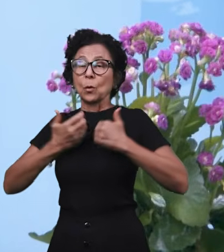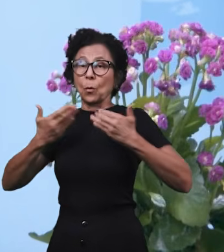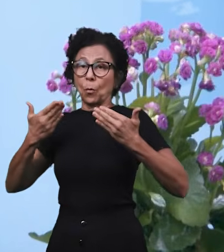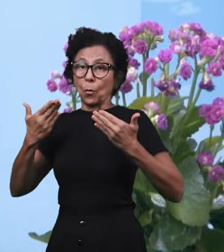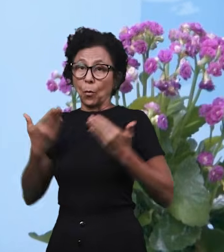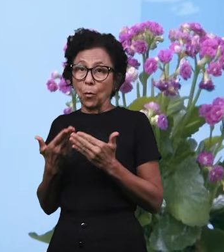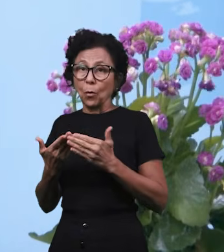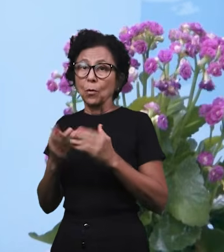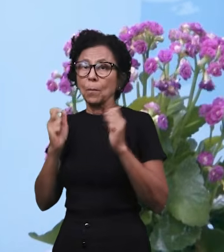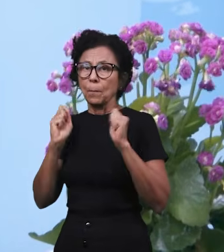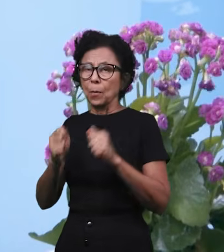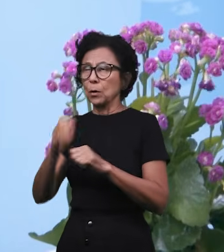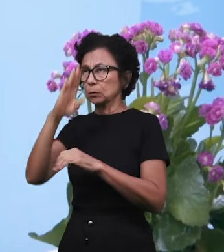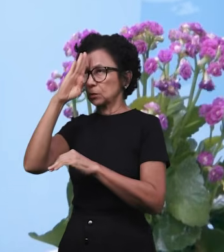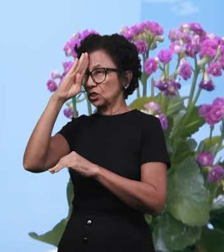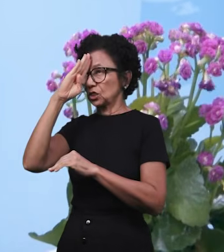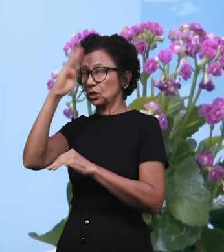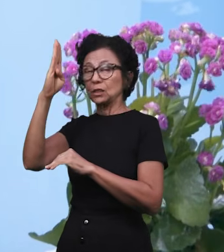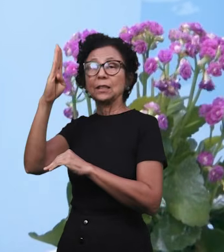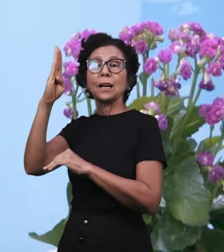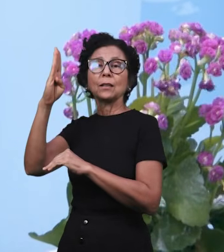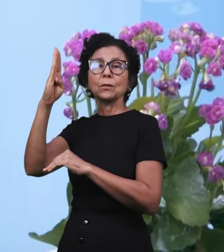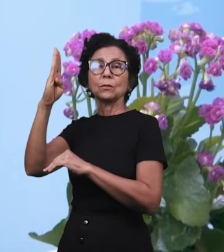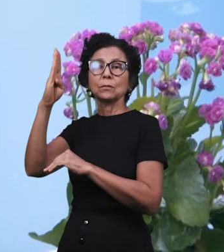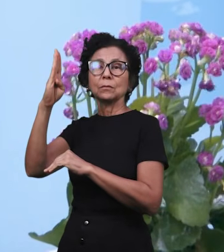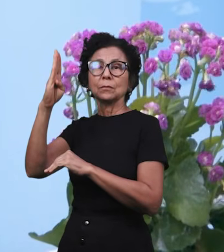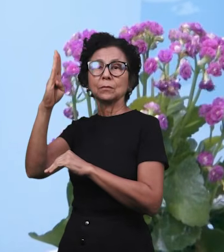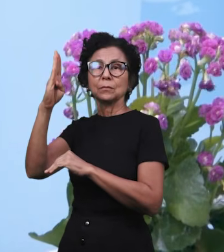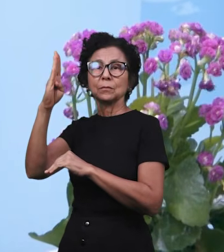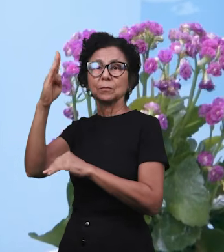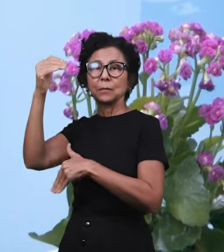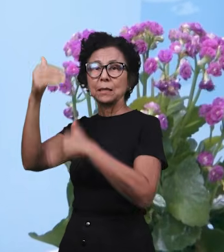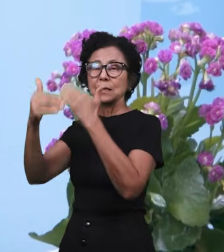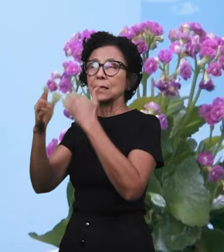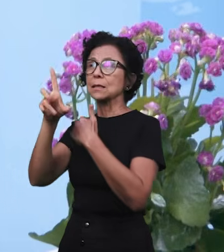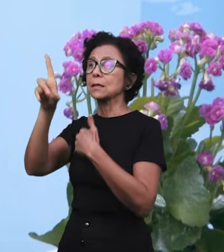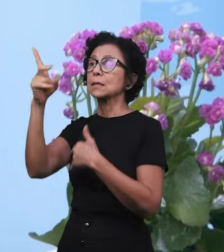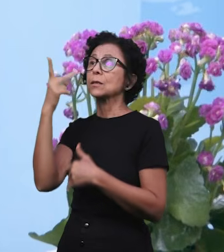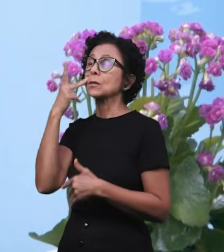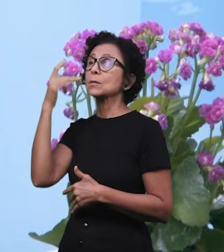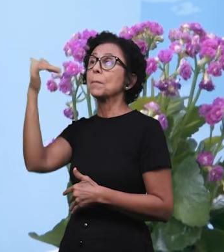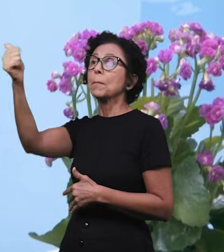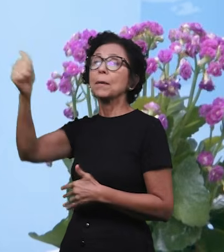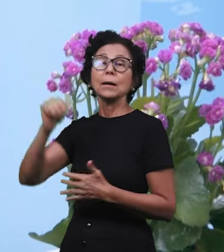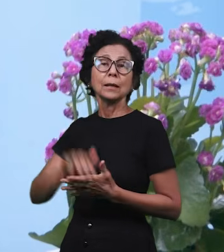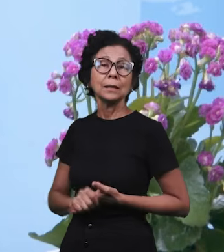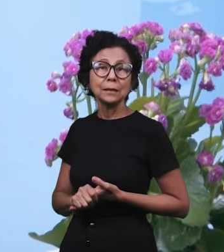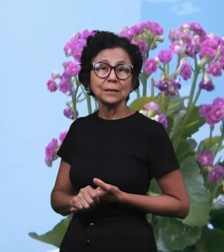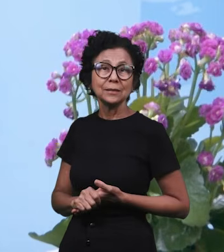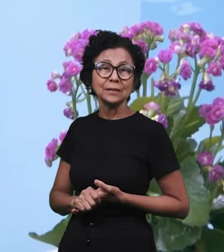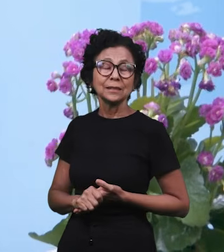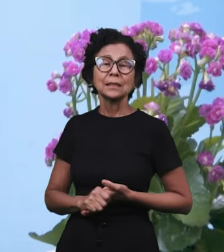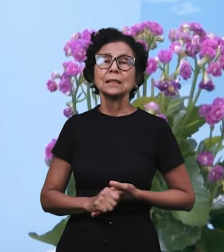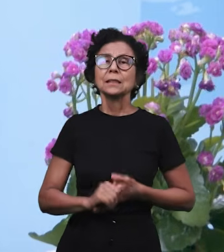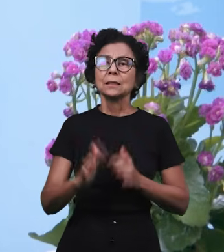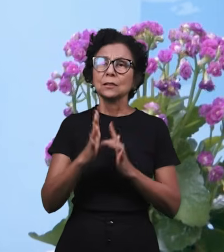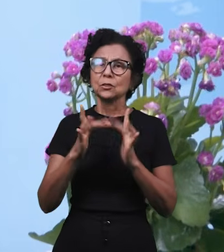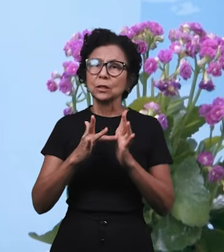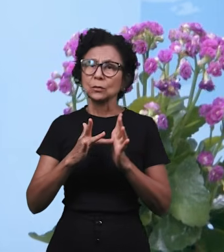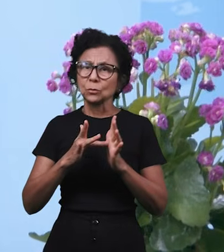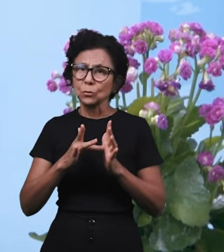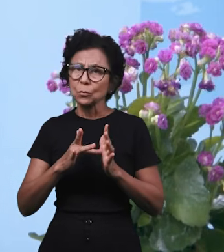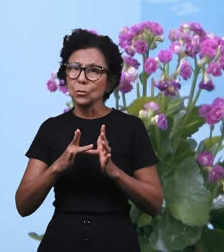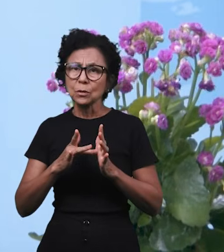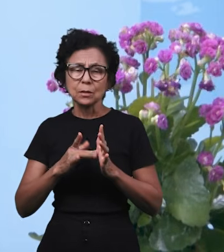Jesus nos deu ao Pai. E toda vez que eu precisar, essa fonte está aqui. Essa fonte, ela continua aberta. Essa fonte